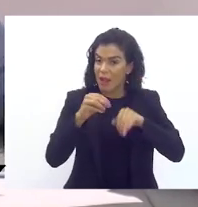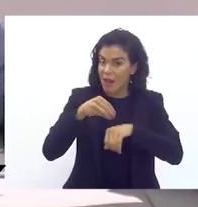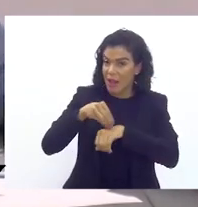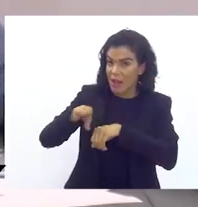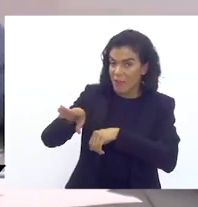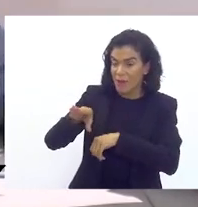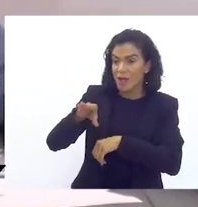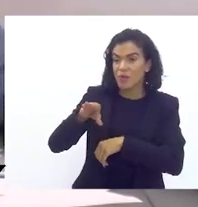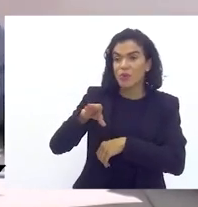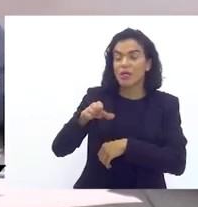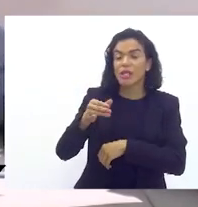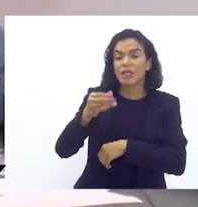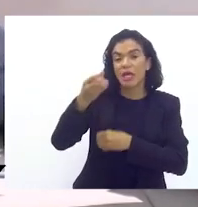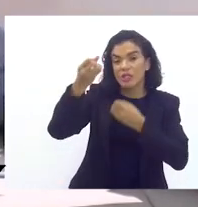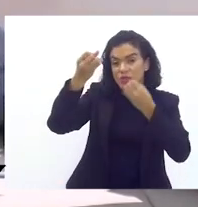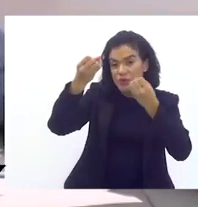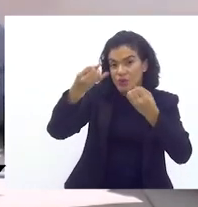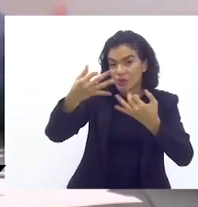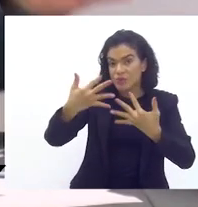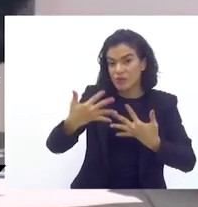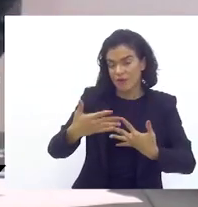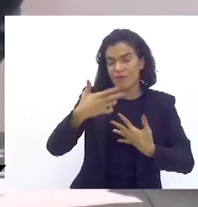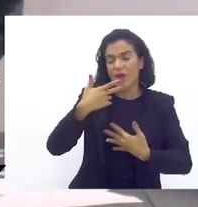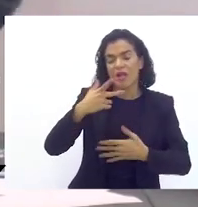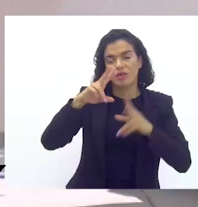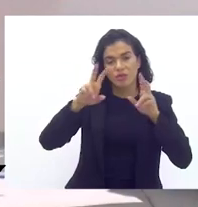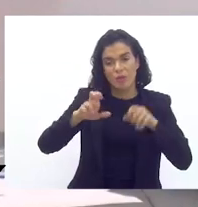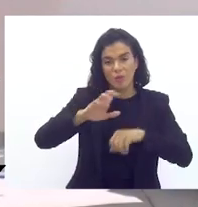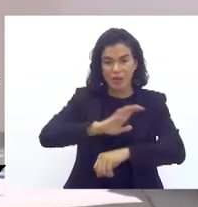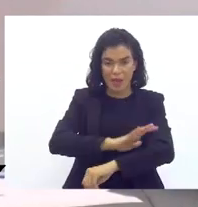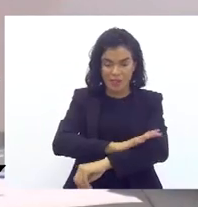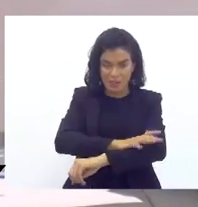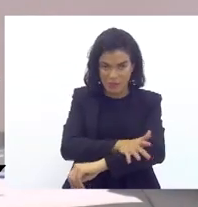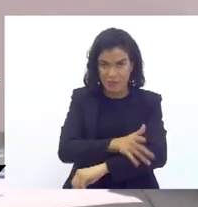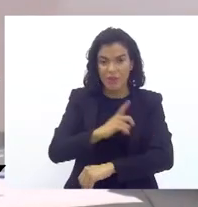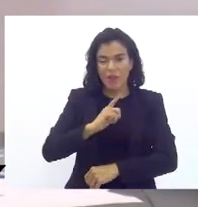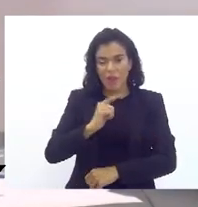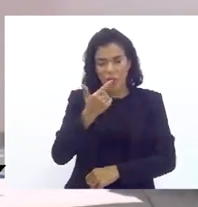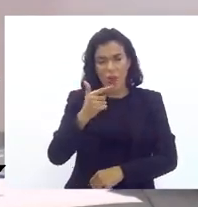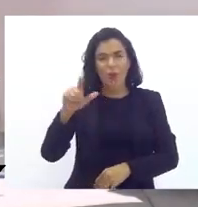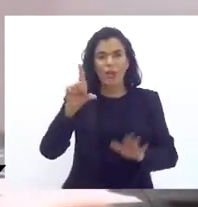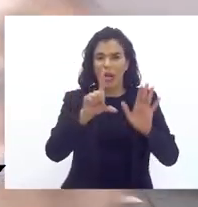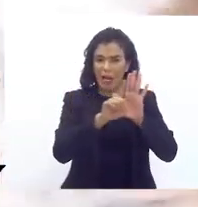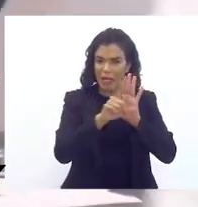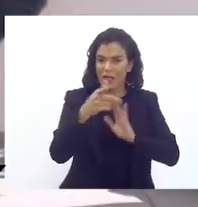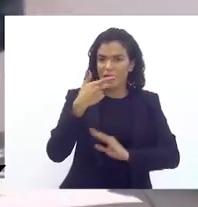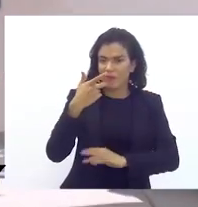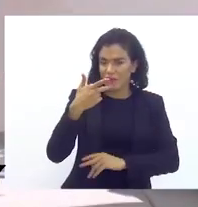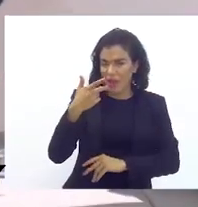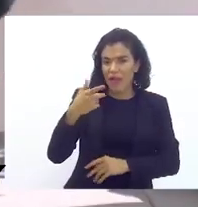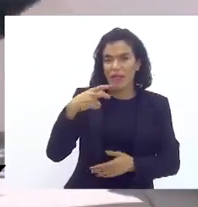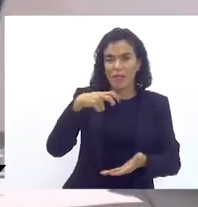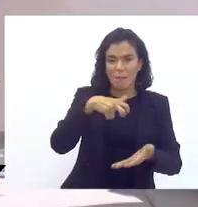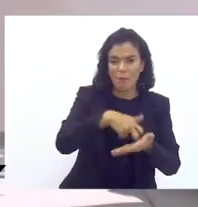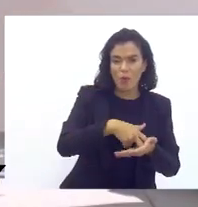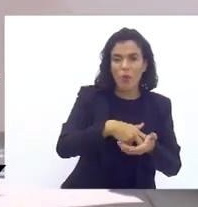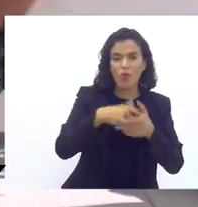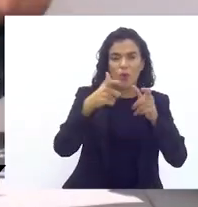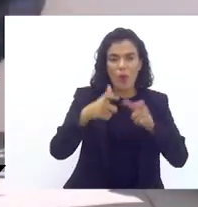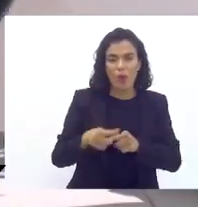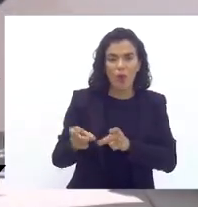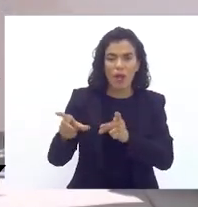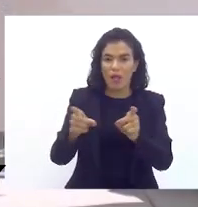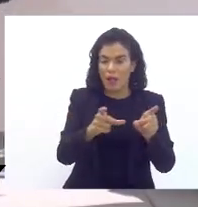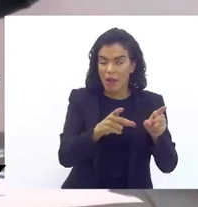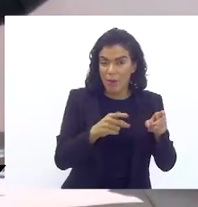na justificativa a gente fala várias vezes do racismo a gente tem várias outras leis que falamos sobre isso que ponha os estabelecimentos etc